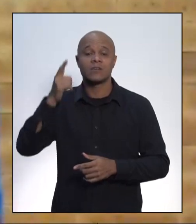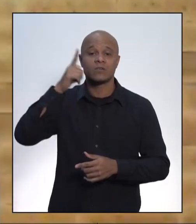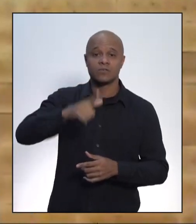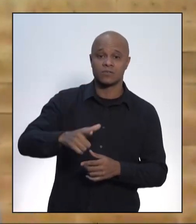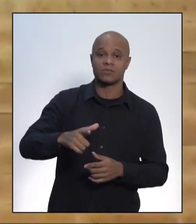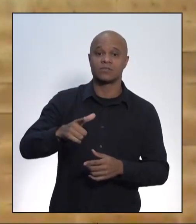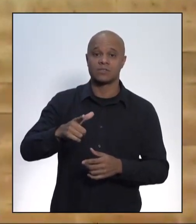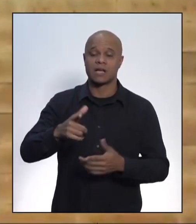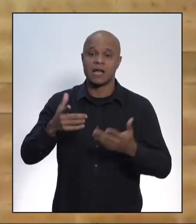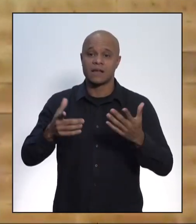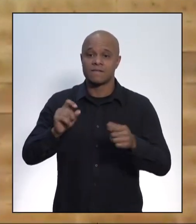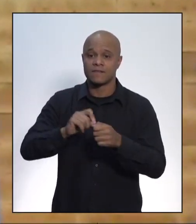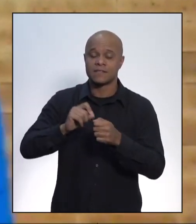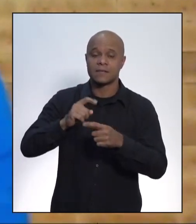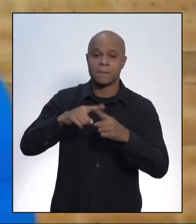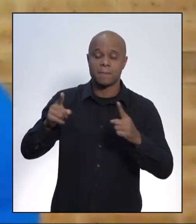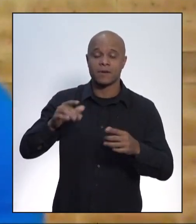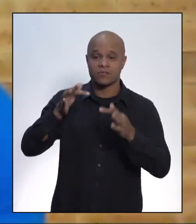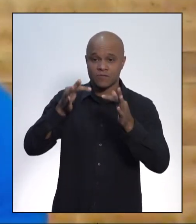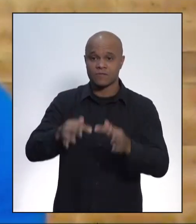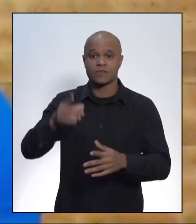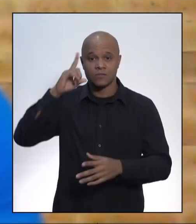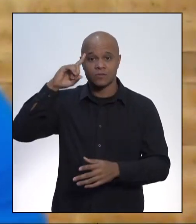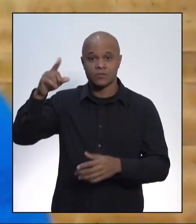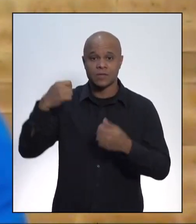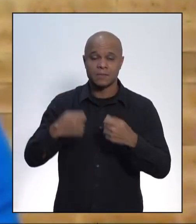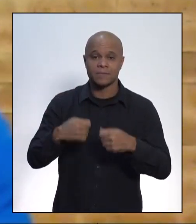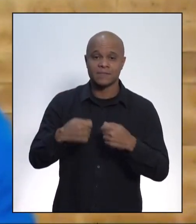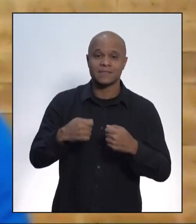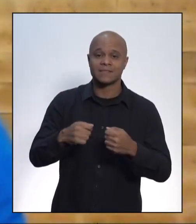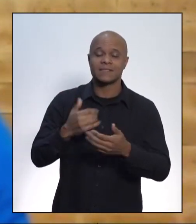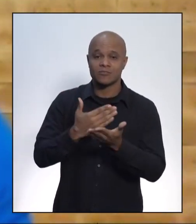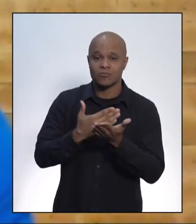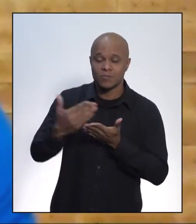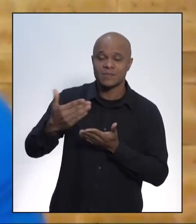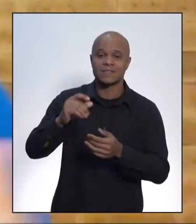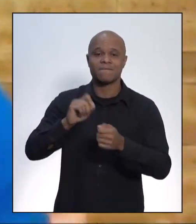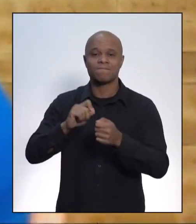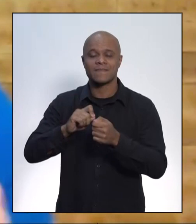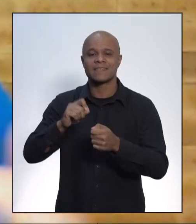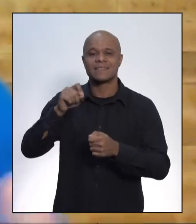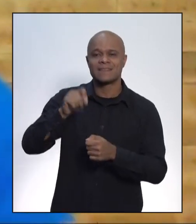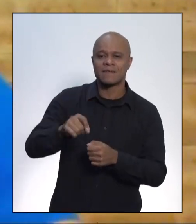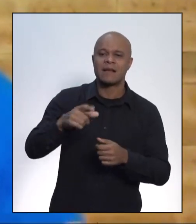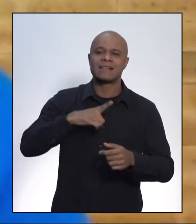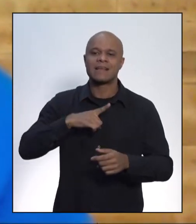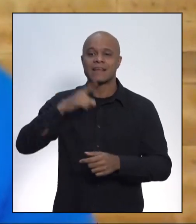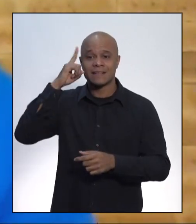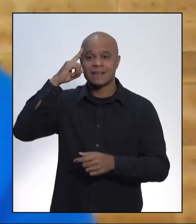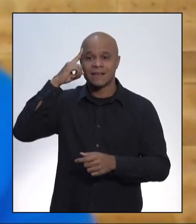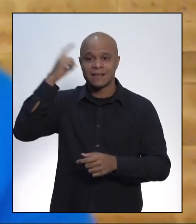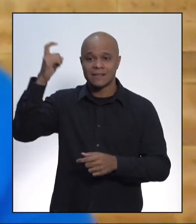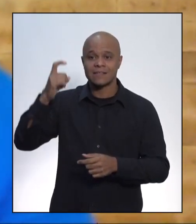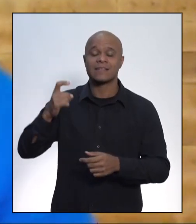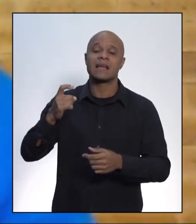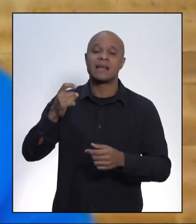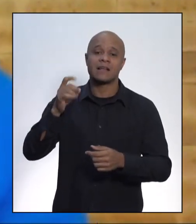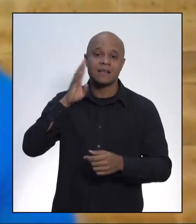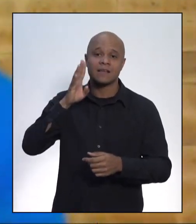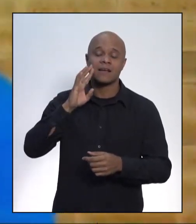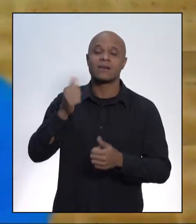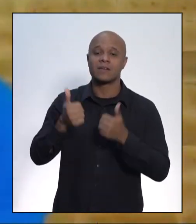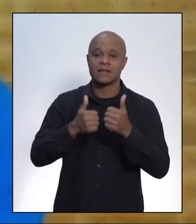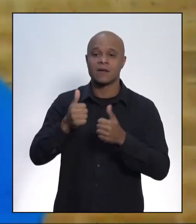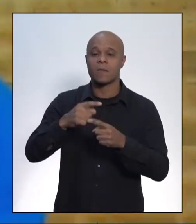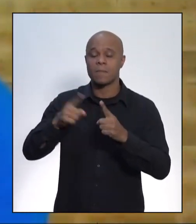final do dia você precisa agir, você precisa executar. Colocar no papel, desenhar, falar para alguém de uma ideia bacana é legal, mas no final você precisa tirar do papel e executar.